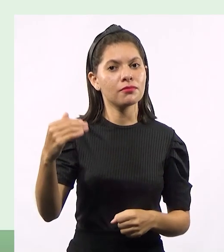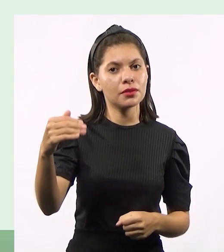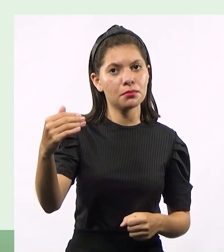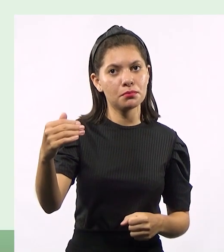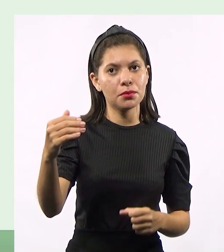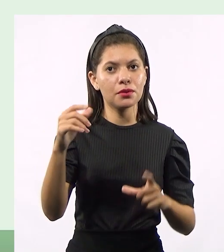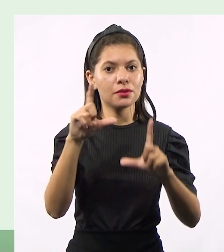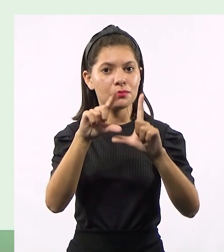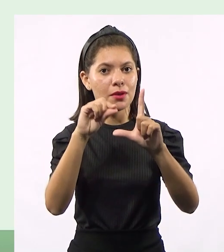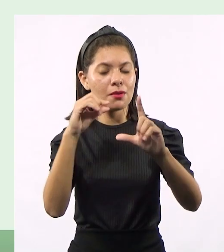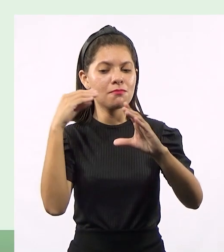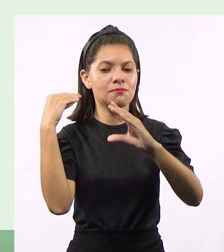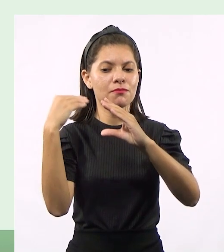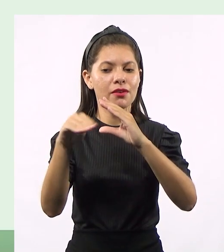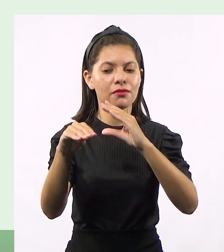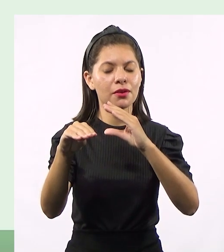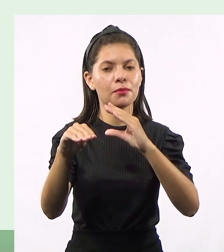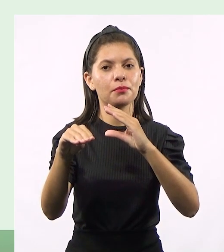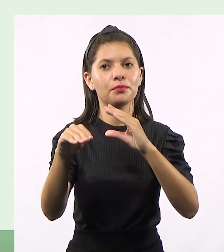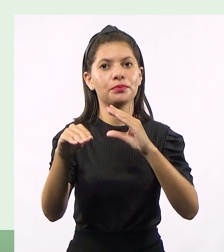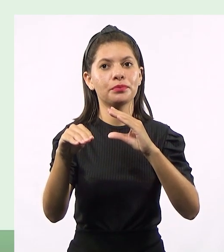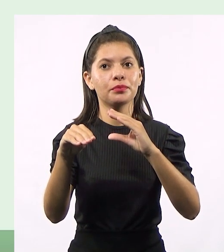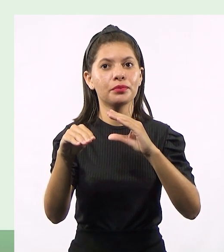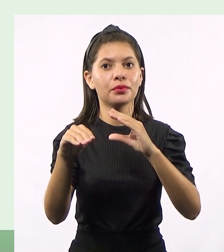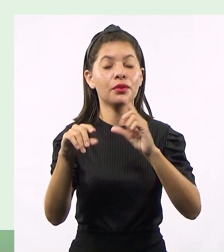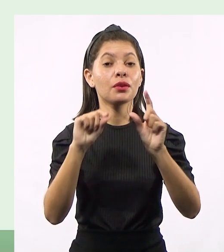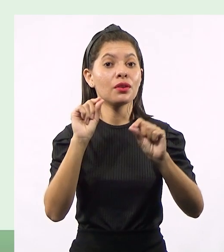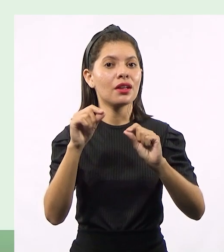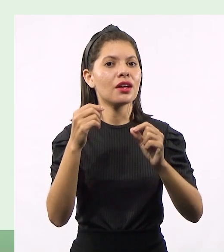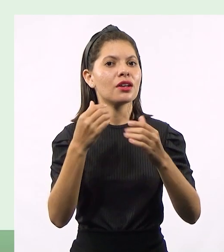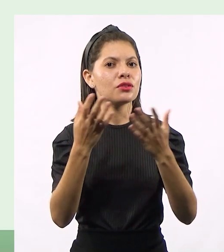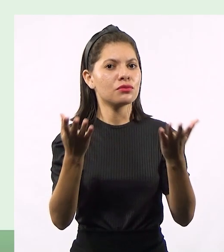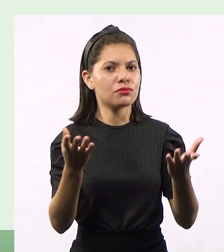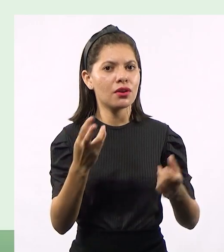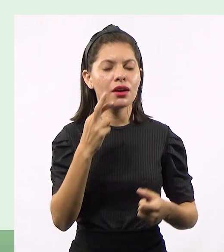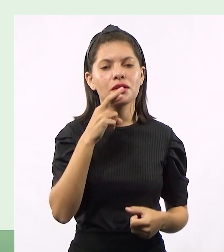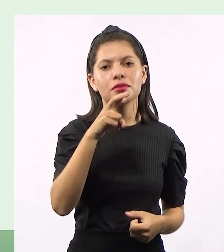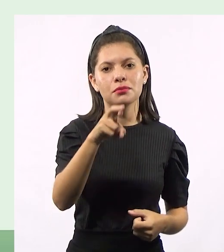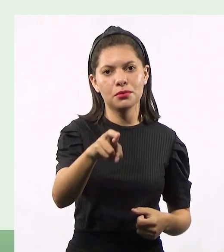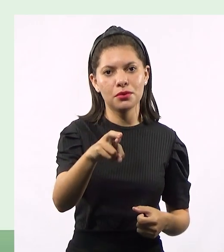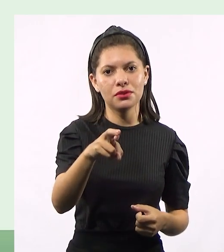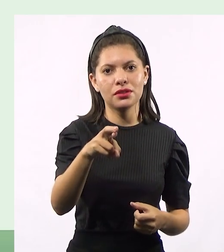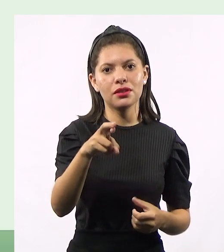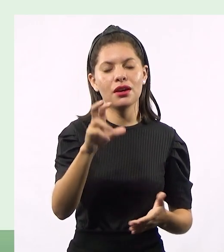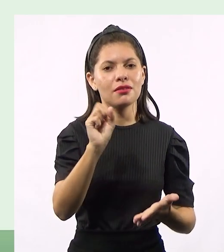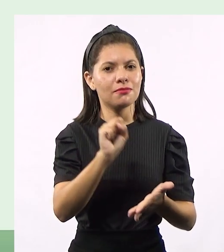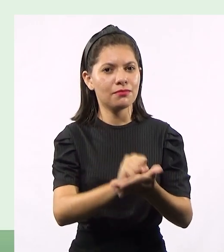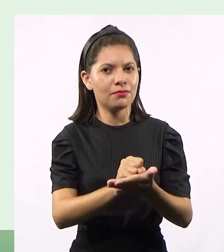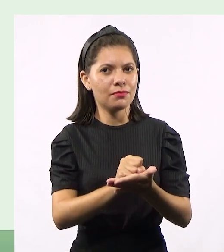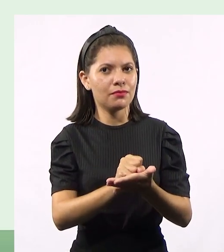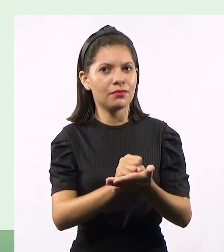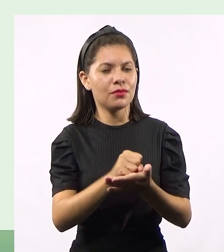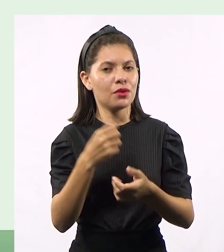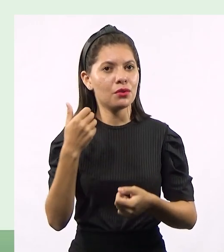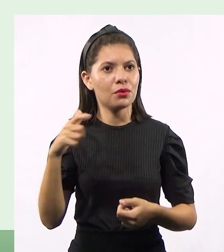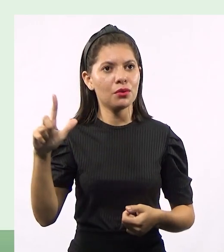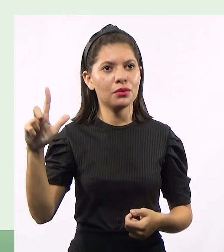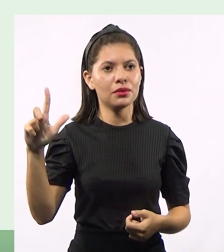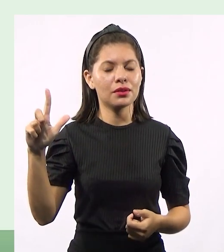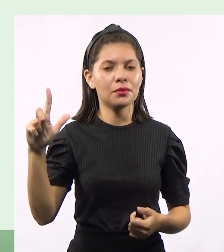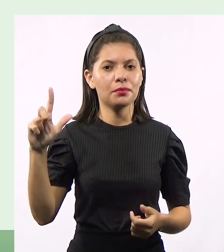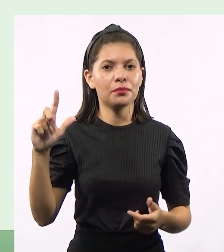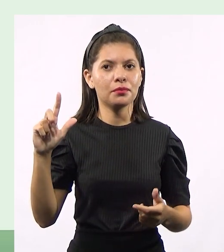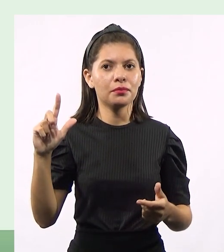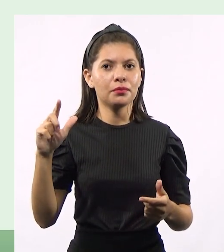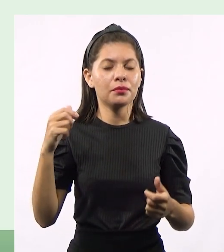em enviar. E aí ele já disse, olha, sua resposta foi registrada. Enviar outra? E eu posso